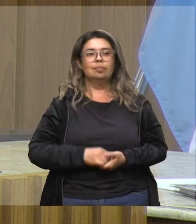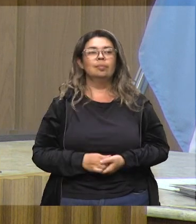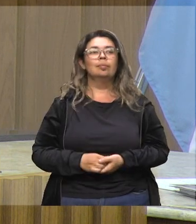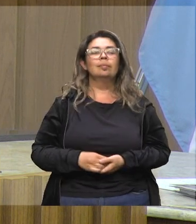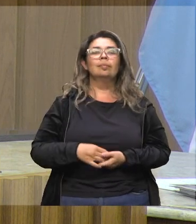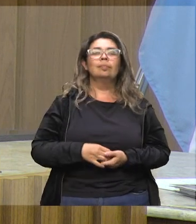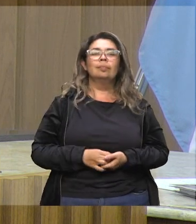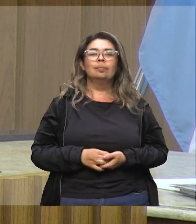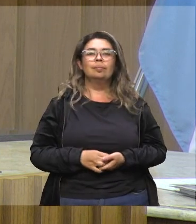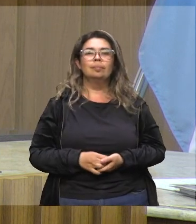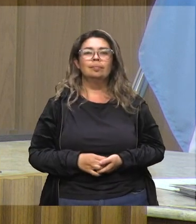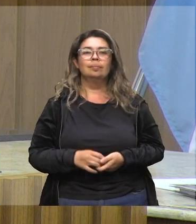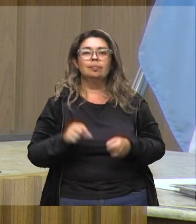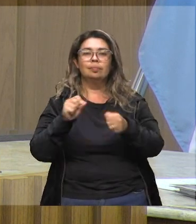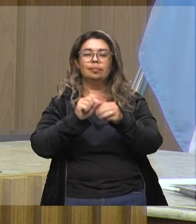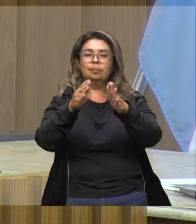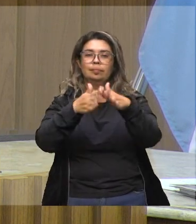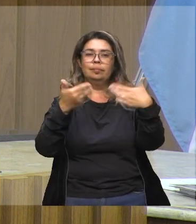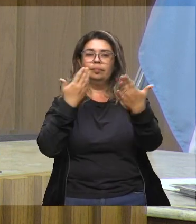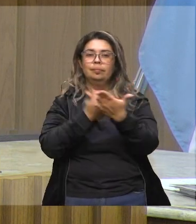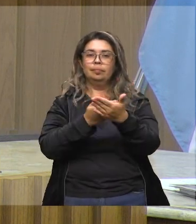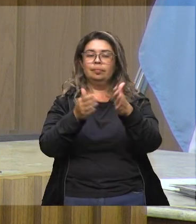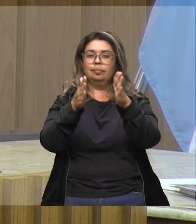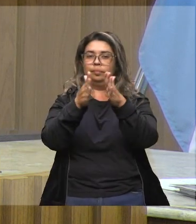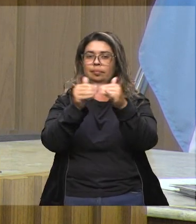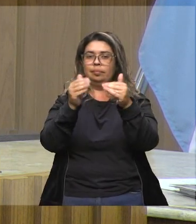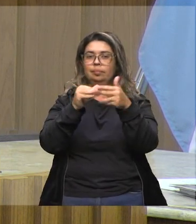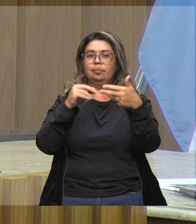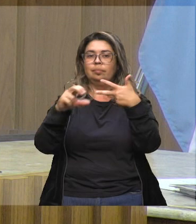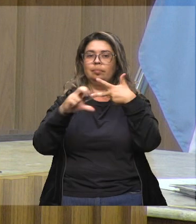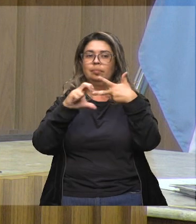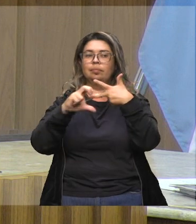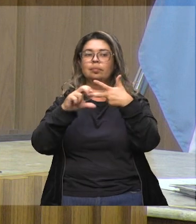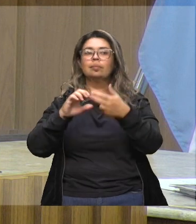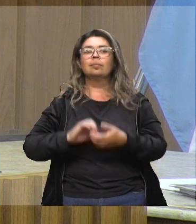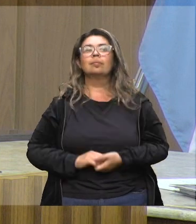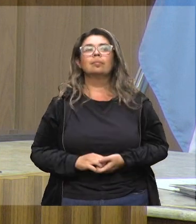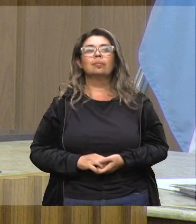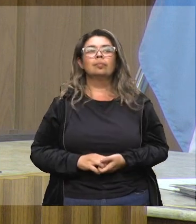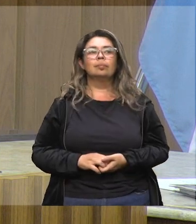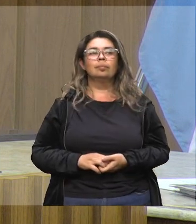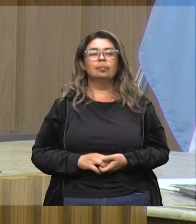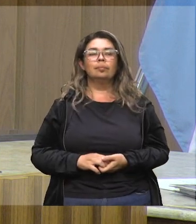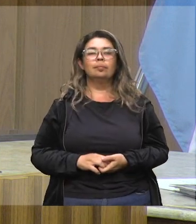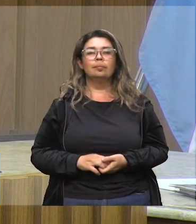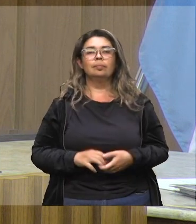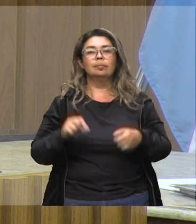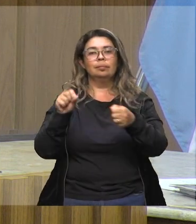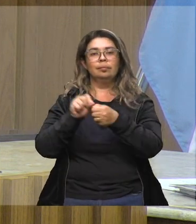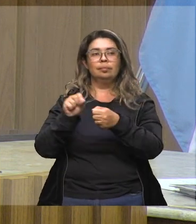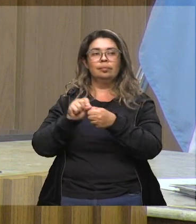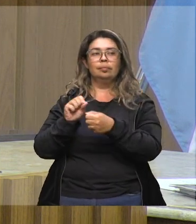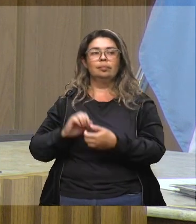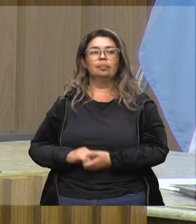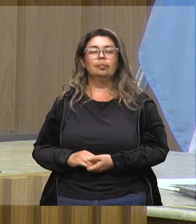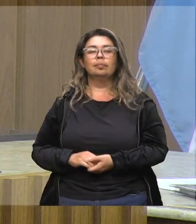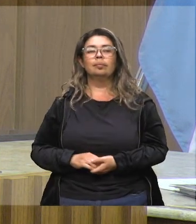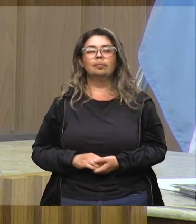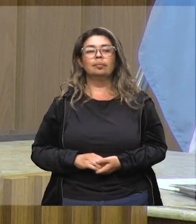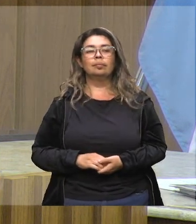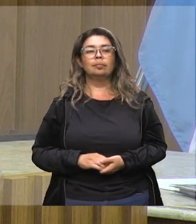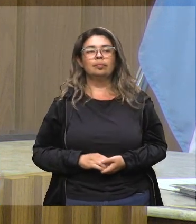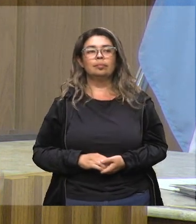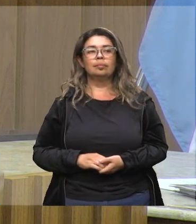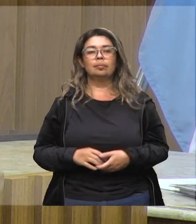163/2023, né, onde fez o requerimento pedindo ao Poder Público Municipal, ao prefeito, providências, né, em relação às